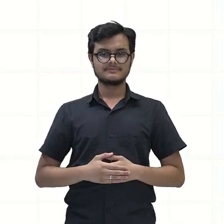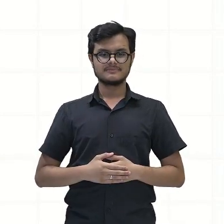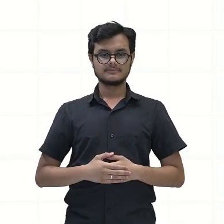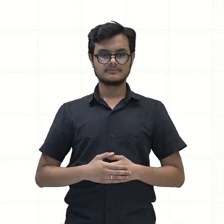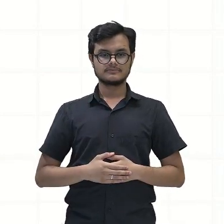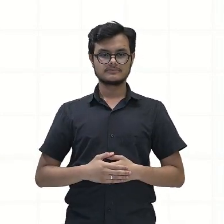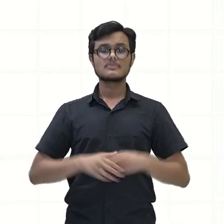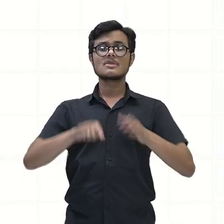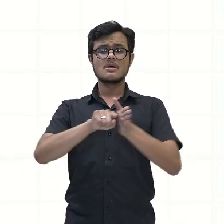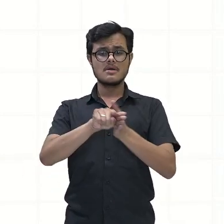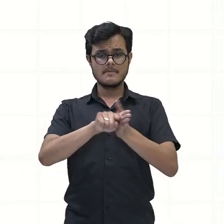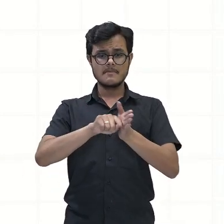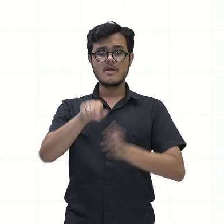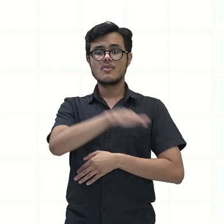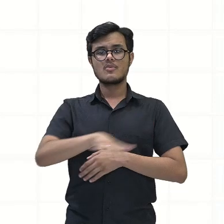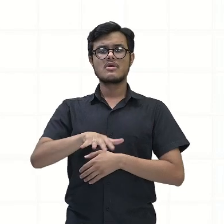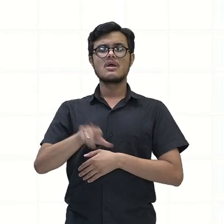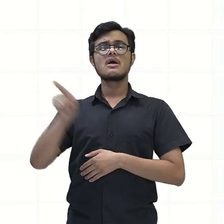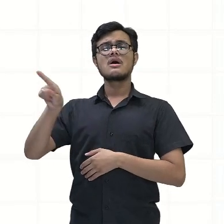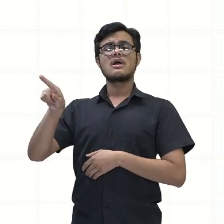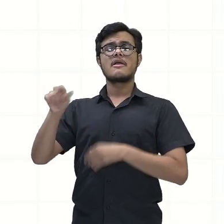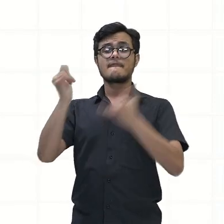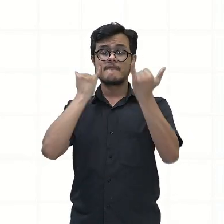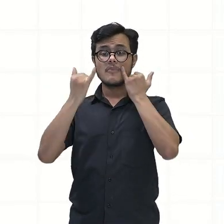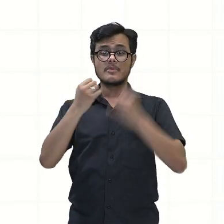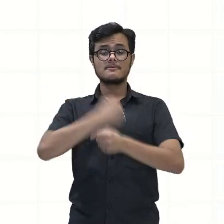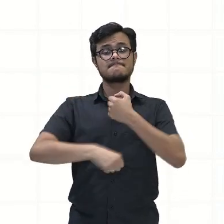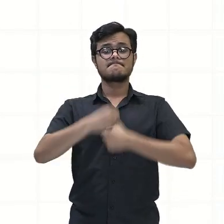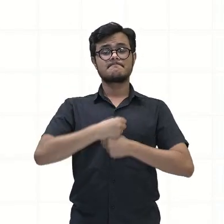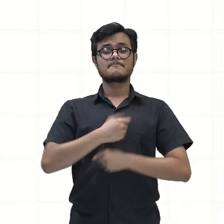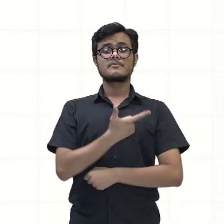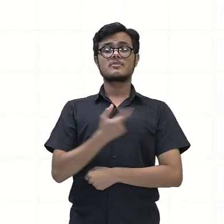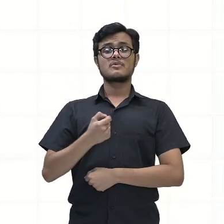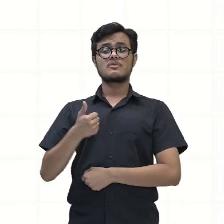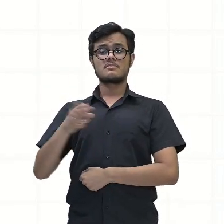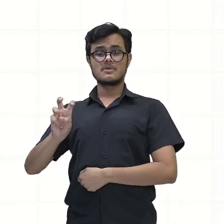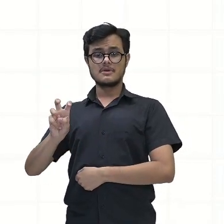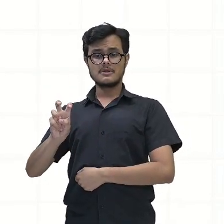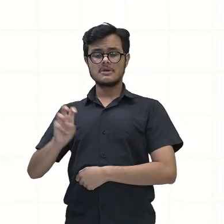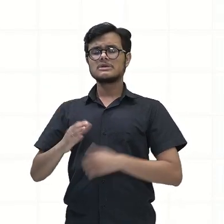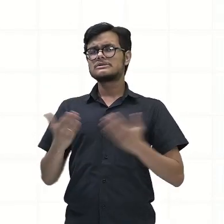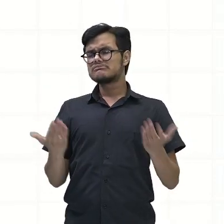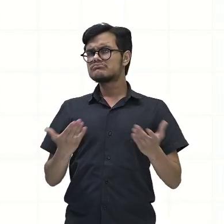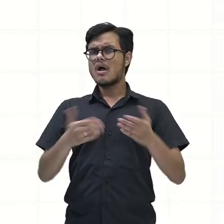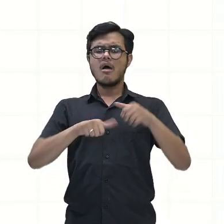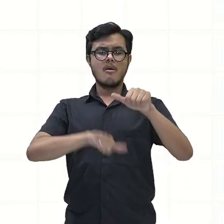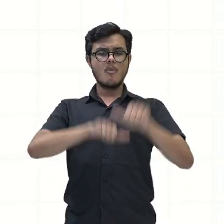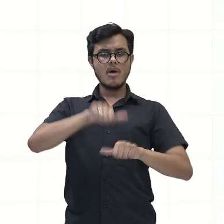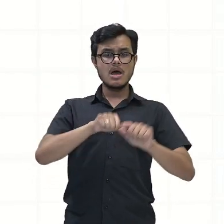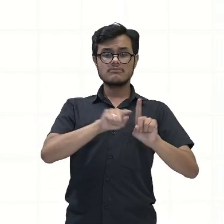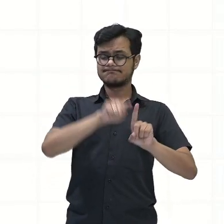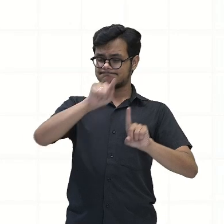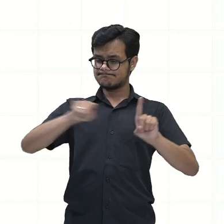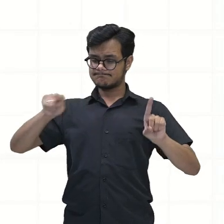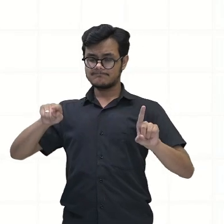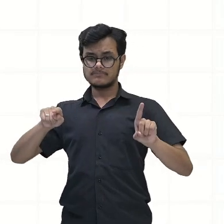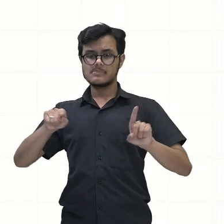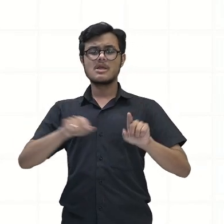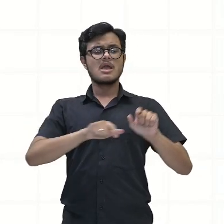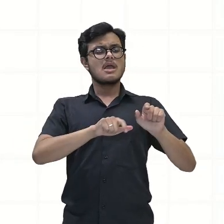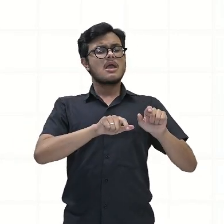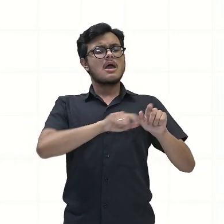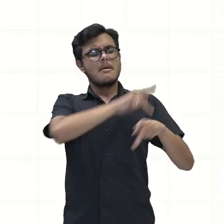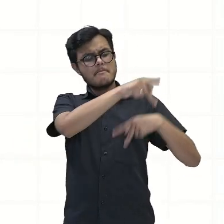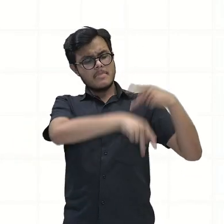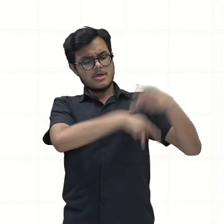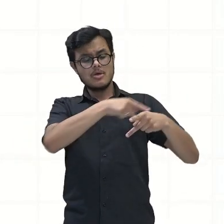gente tem dados do ano de 2015. Então, quando a gente vai observar esse gráfico, a maioria da população